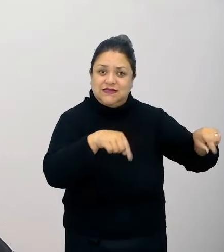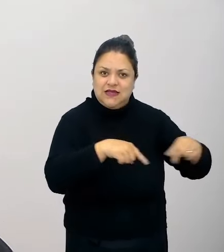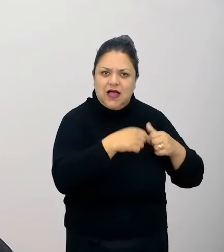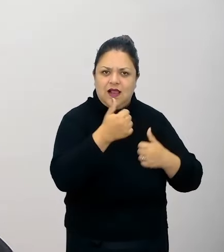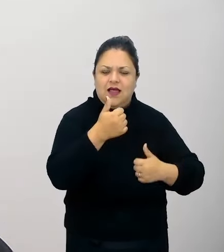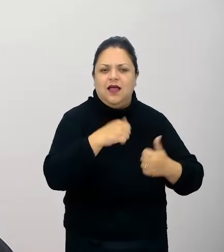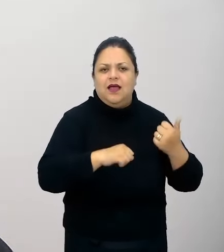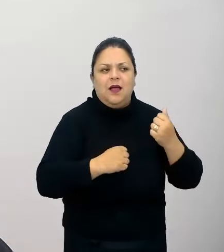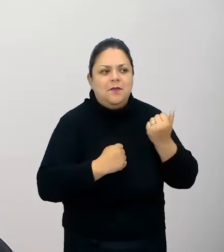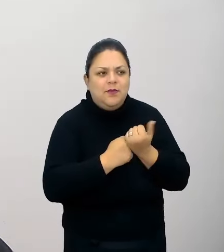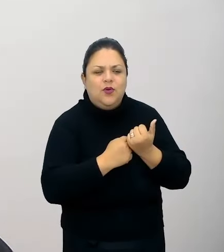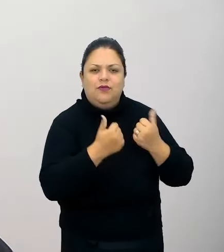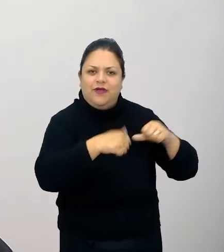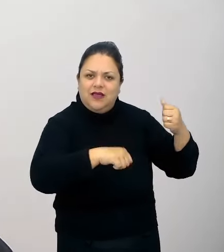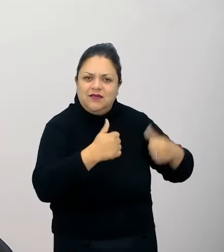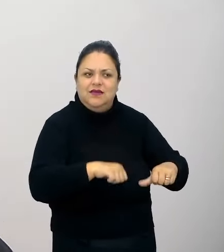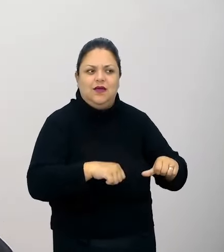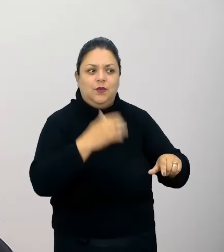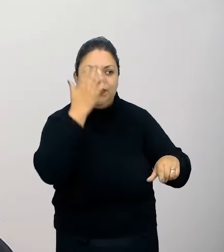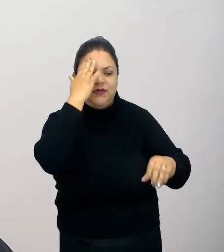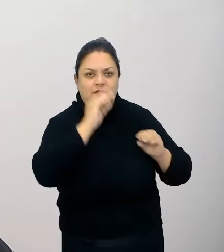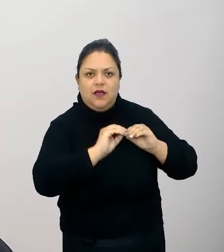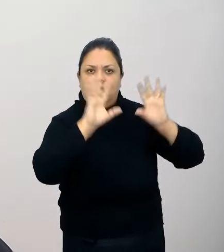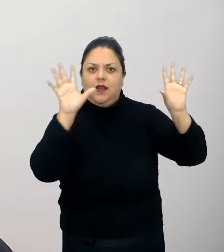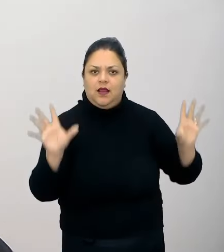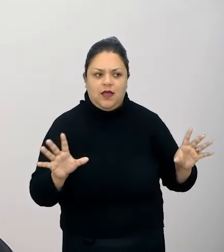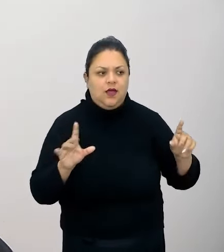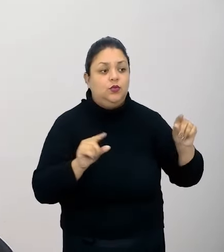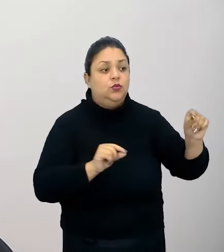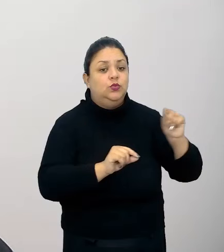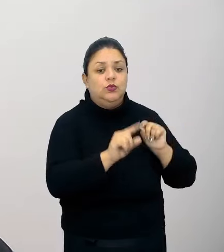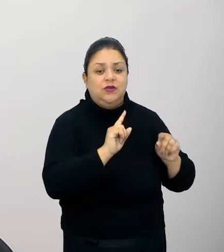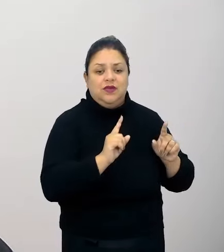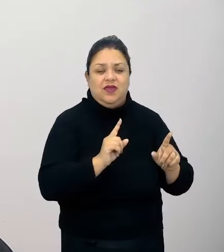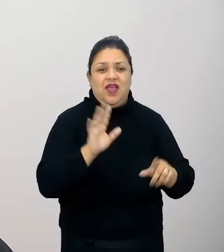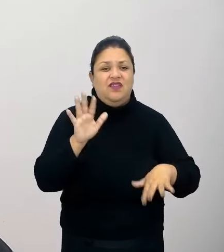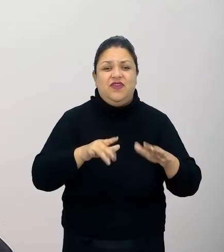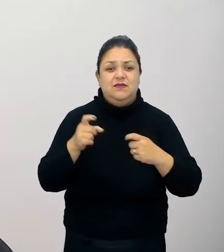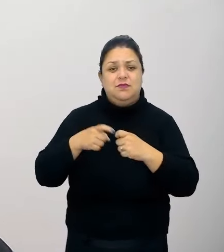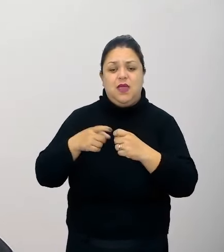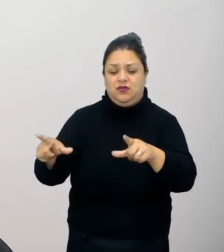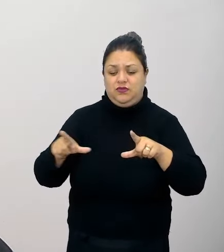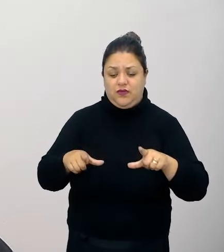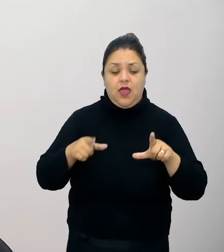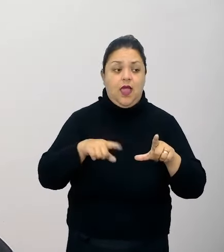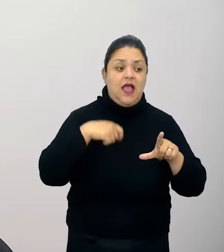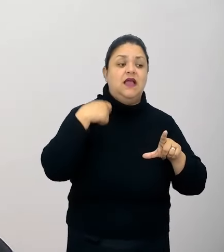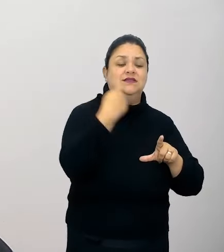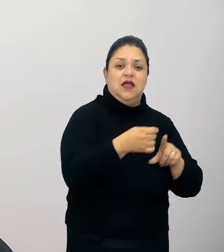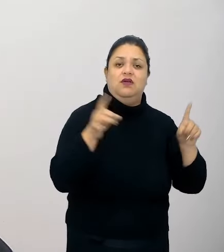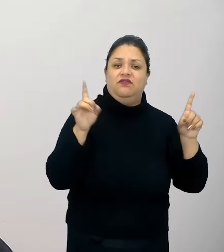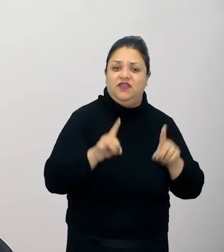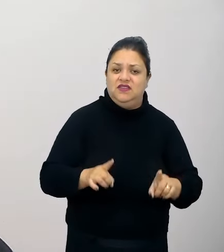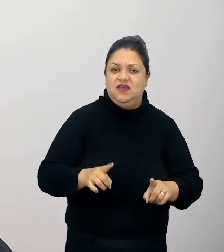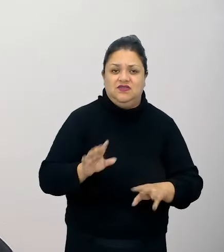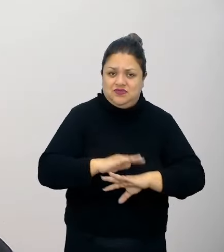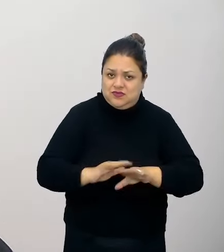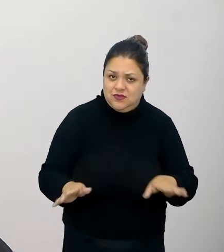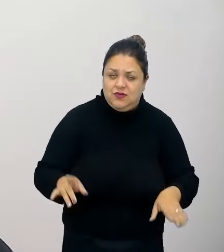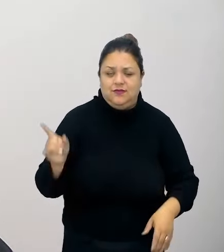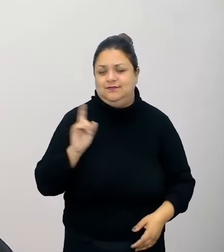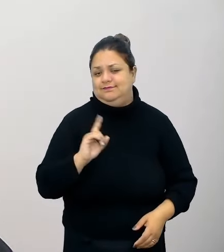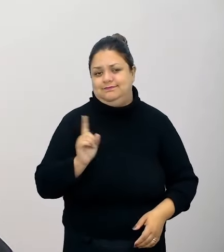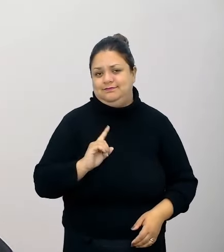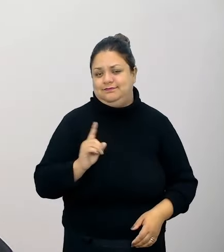aluno, e não só com o diagnóstico que vem, que muitas vezes o diagnóstico não resolve nada. É o que a gente tem batido muito nessa tecla.